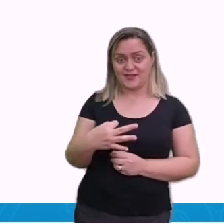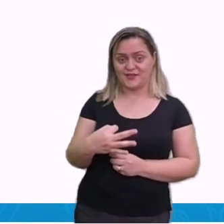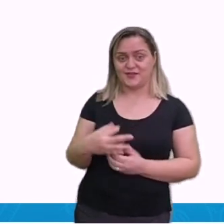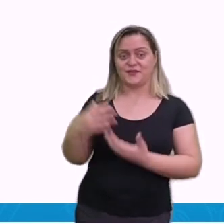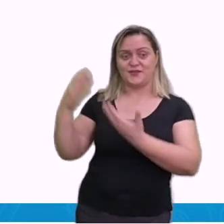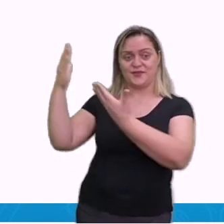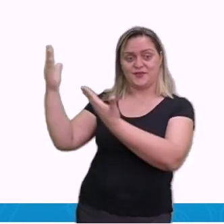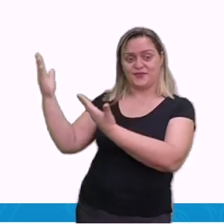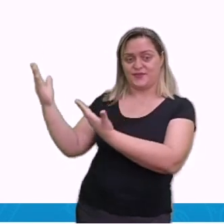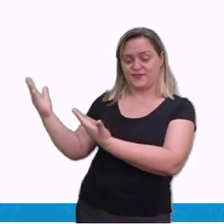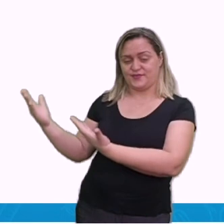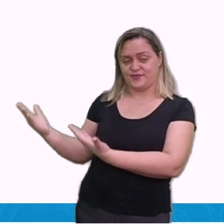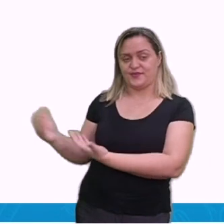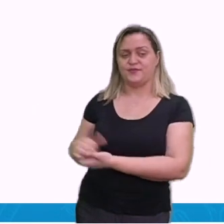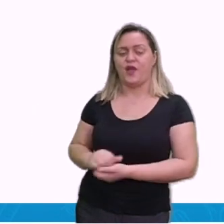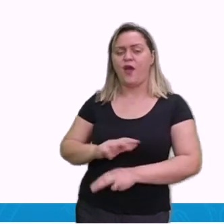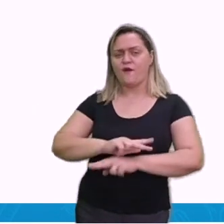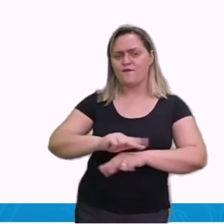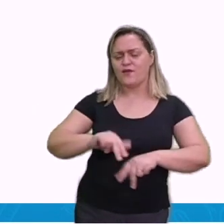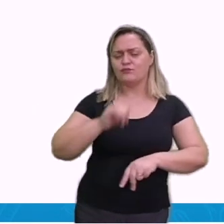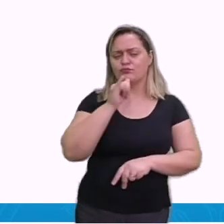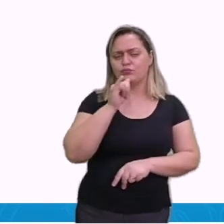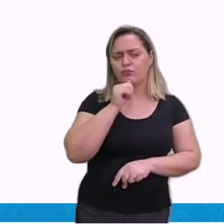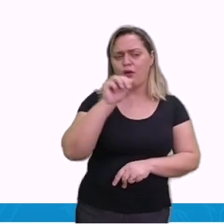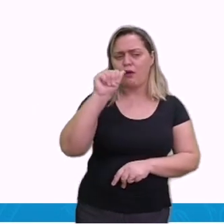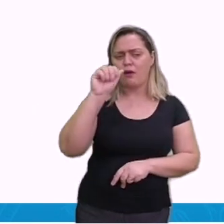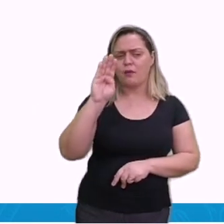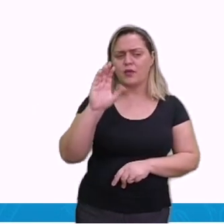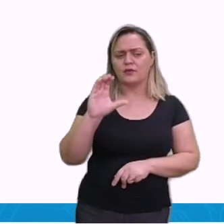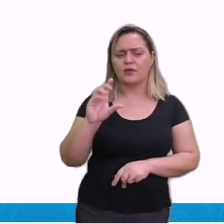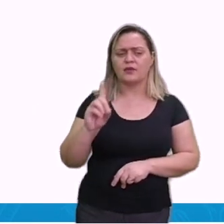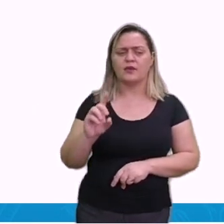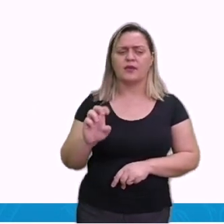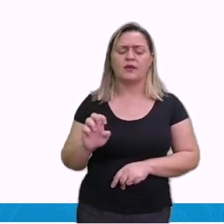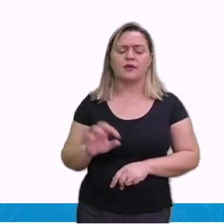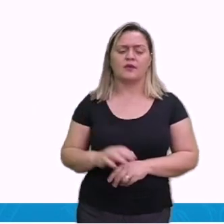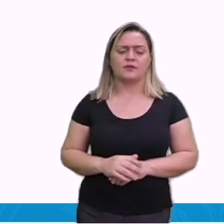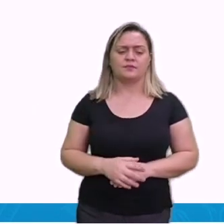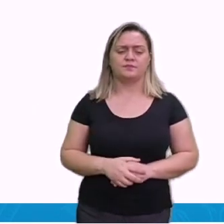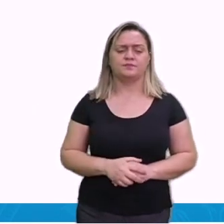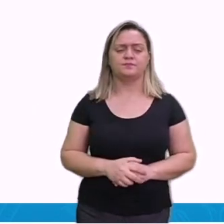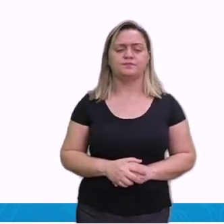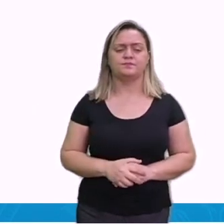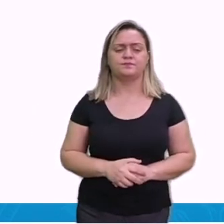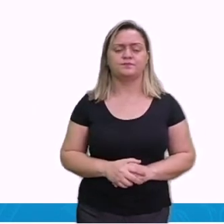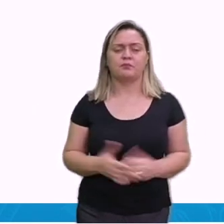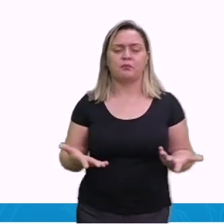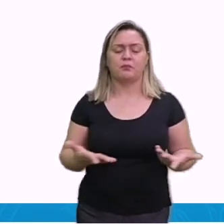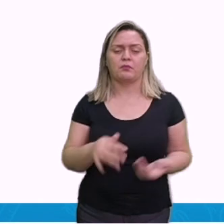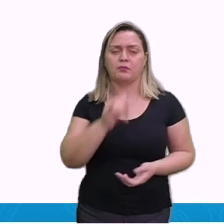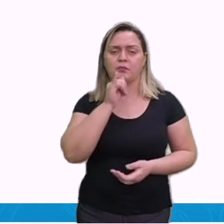ficaria? Balões. Vaca, vacas. Computador,